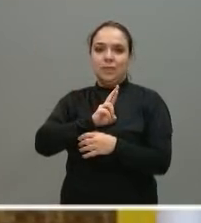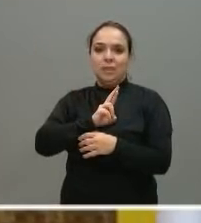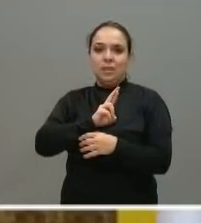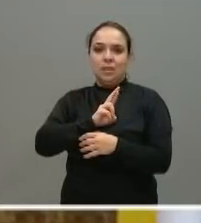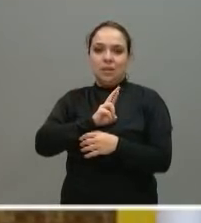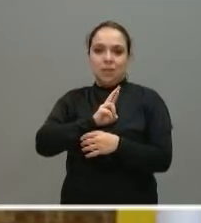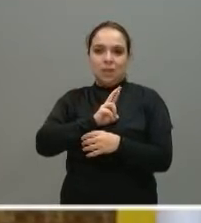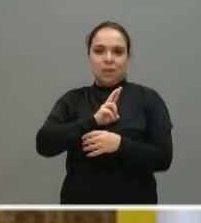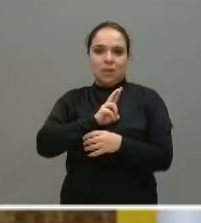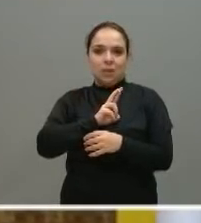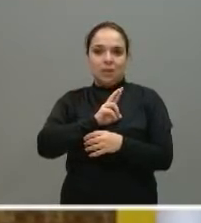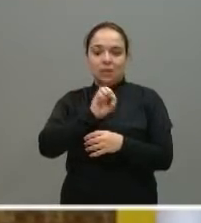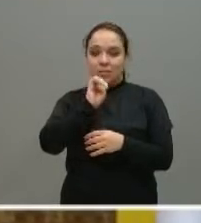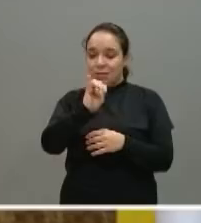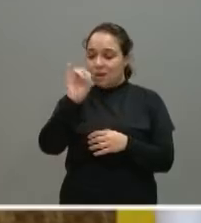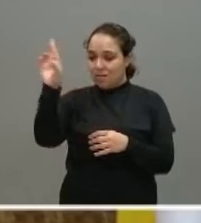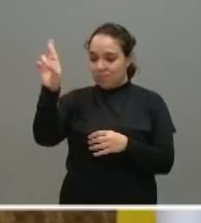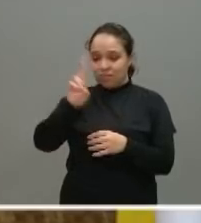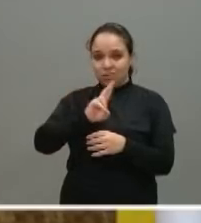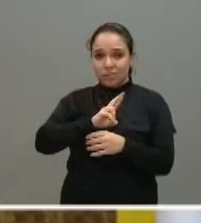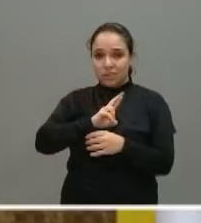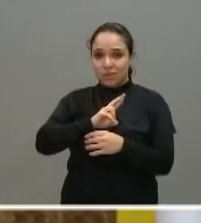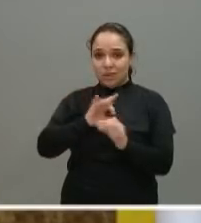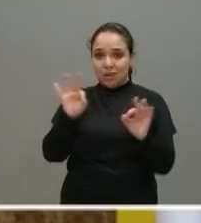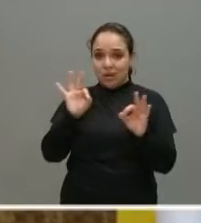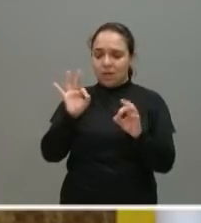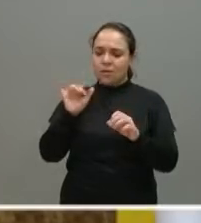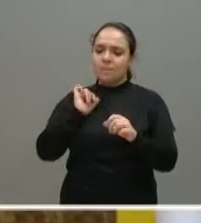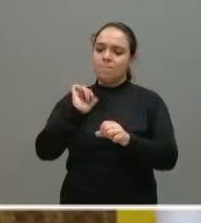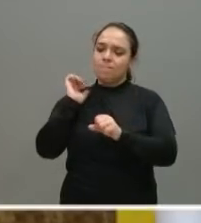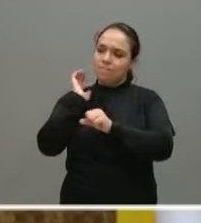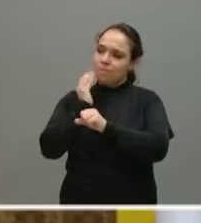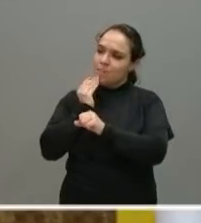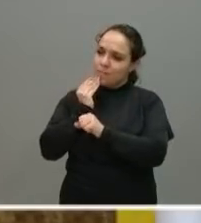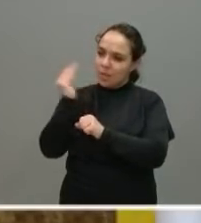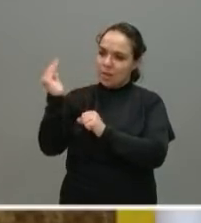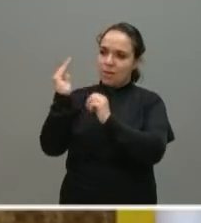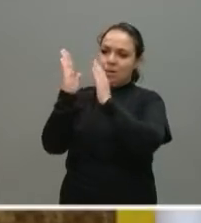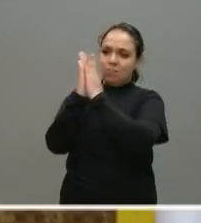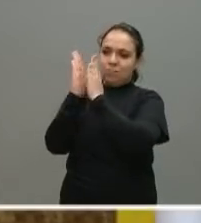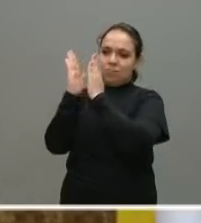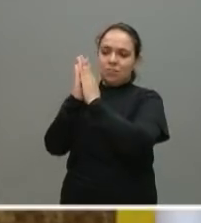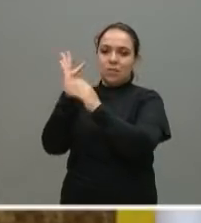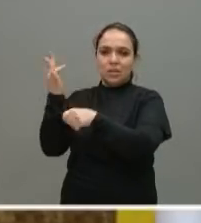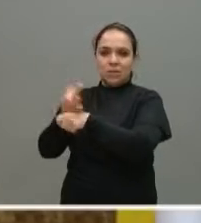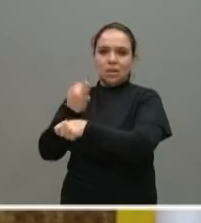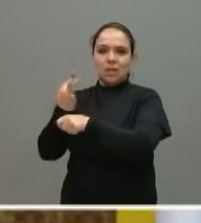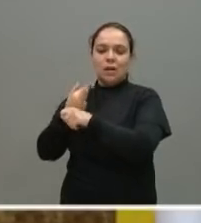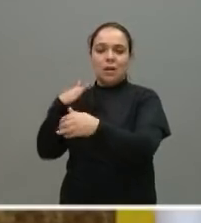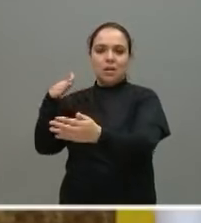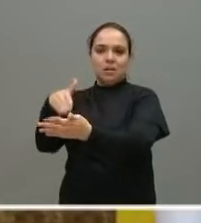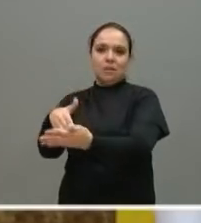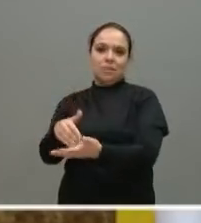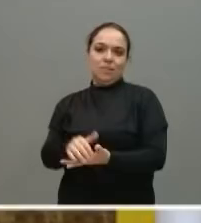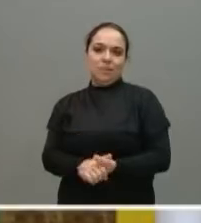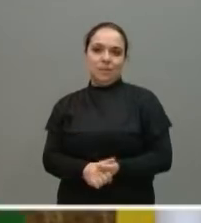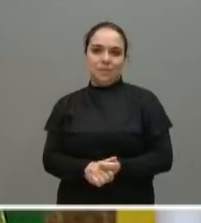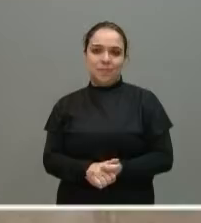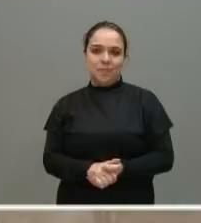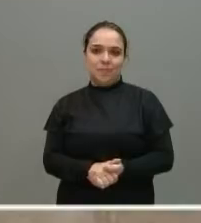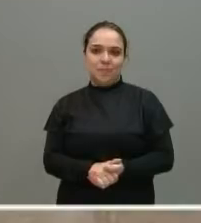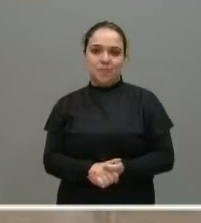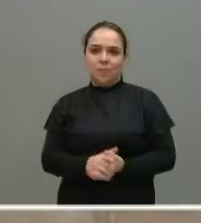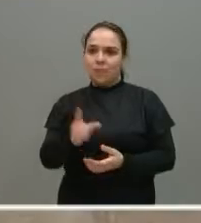Enquanto não chegar, não terá repouso. E olha, frase mais forte é esta: